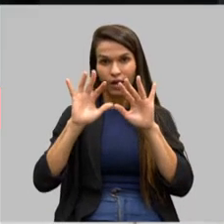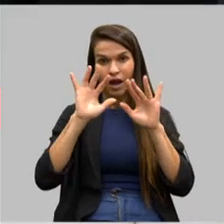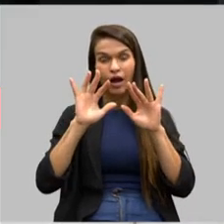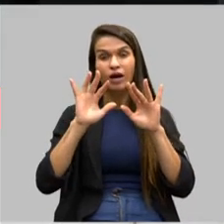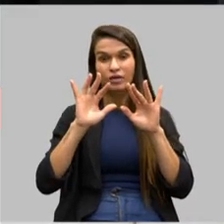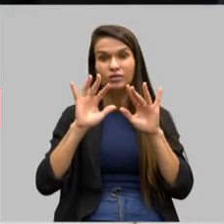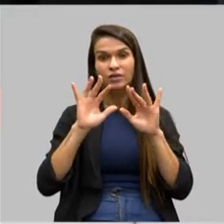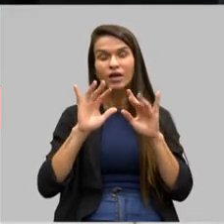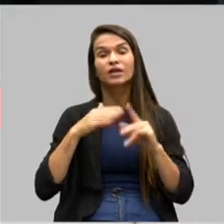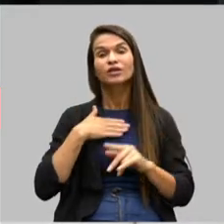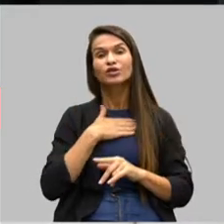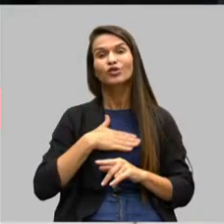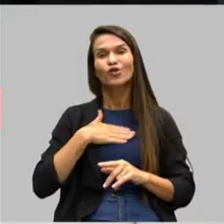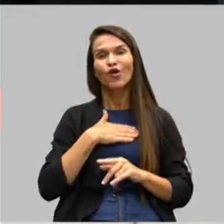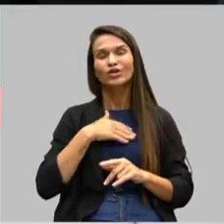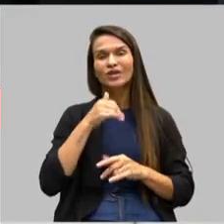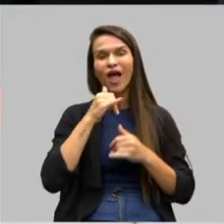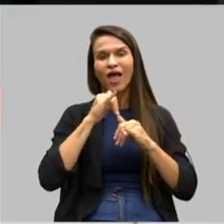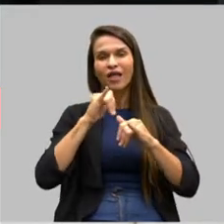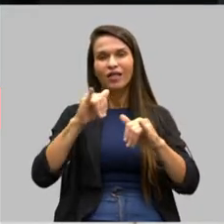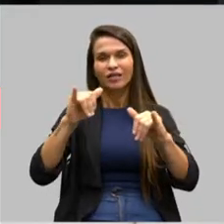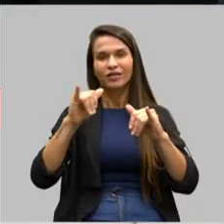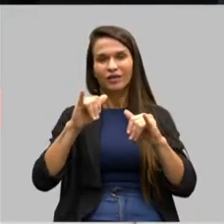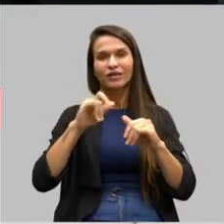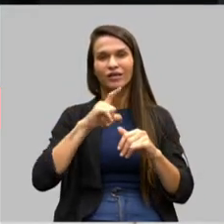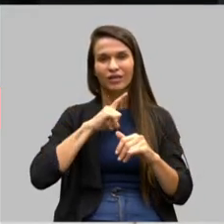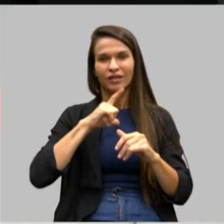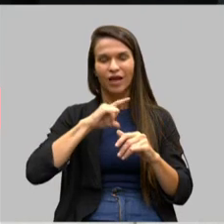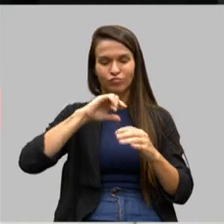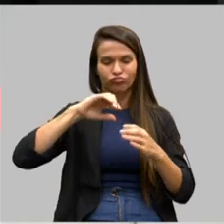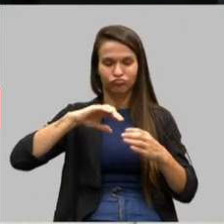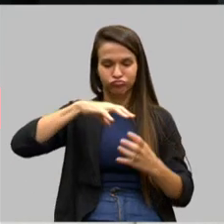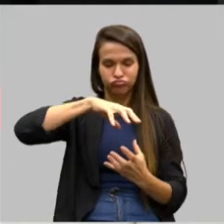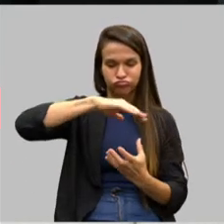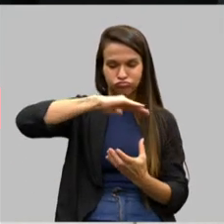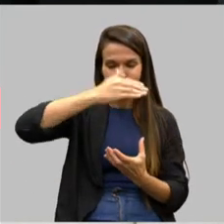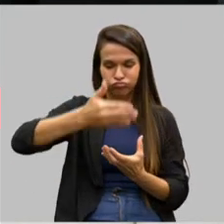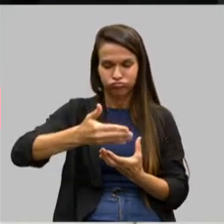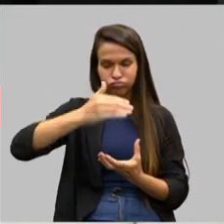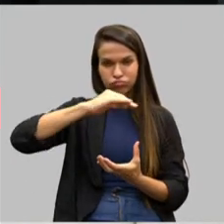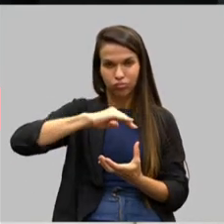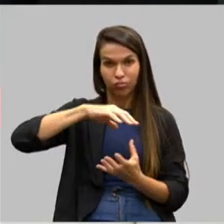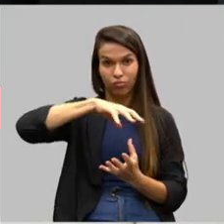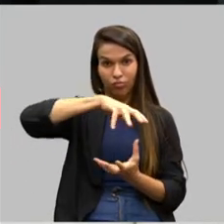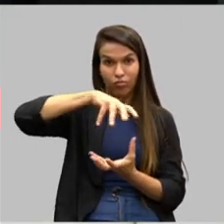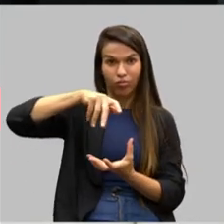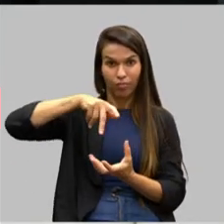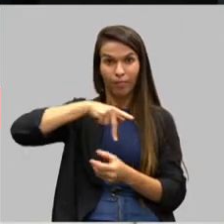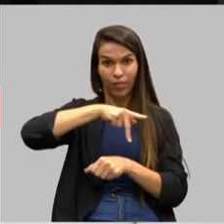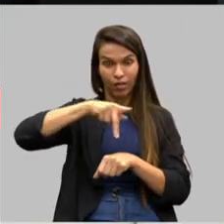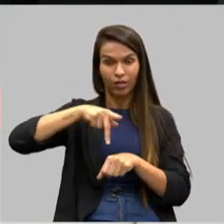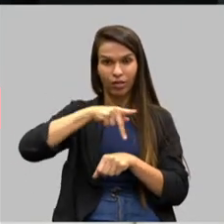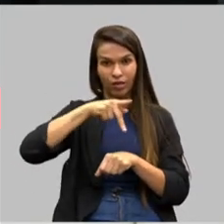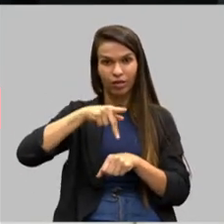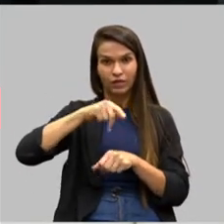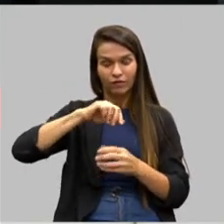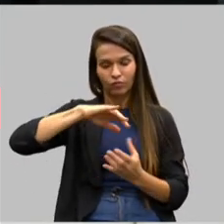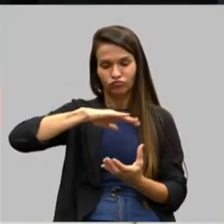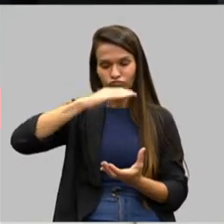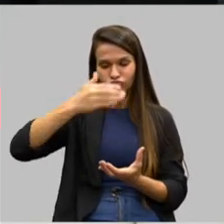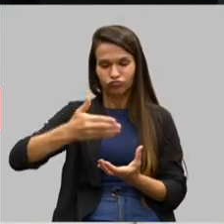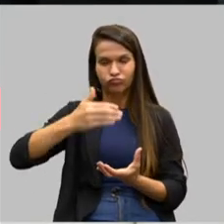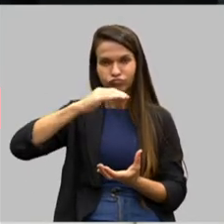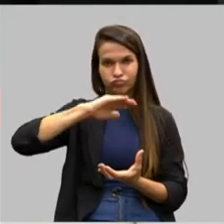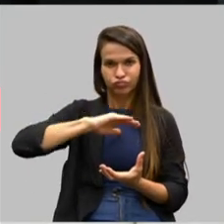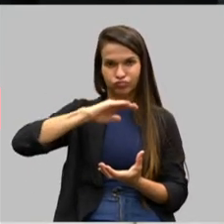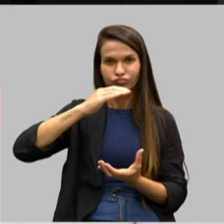eles gostam da energia emitida pela superfície do planeta. E essa energia fica na atmosfera e é reemitida